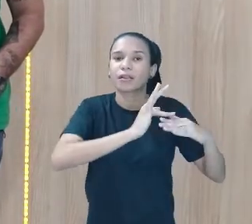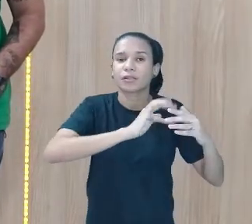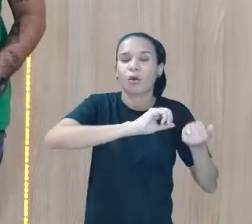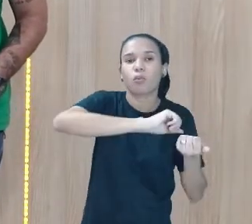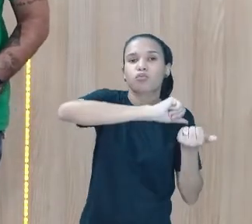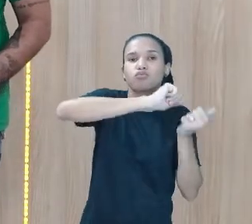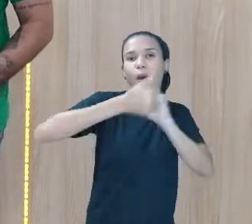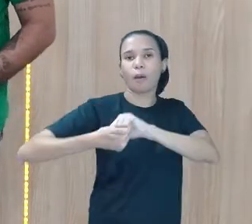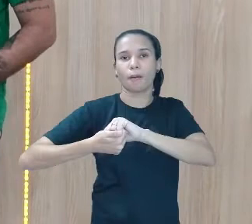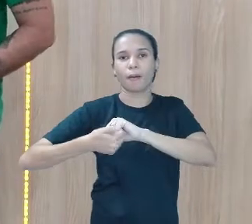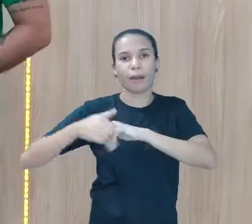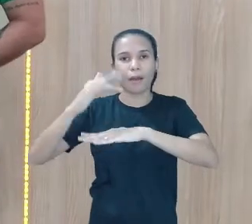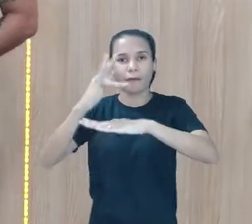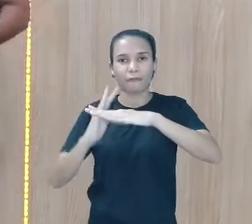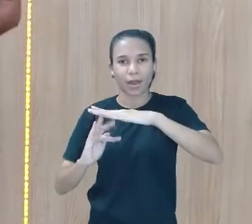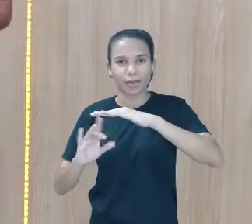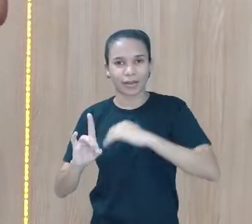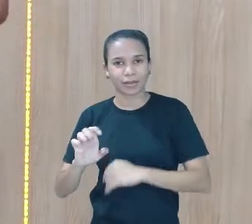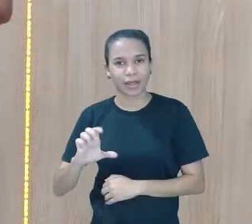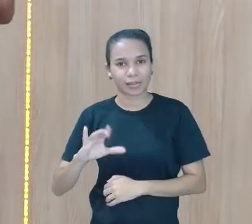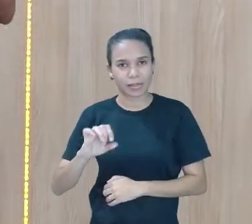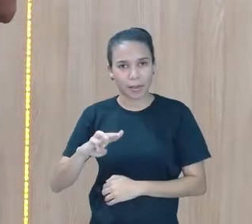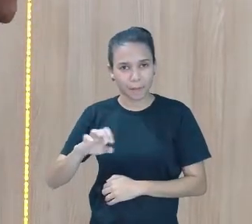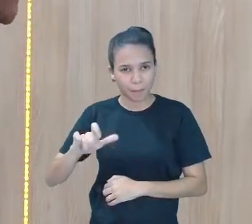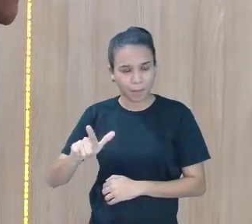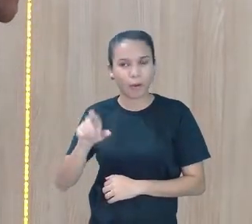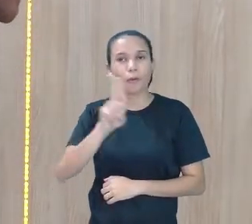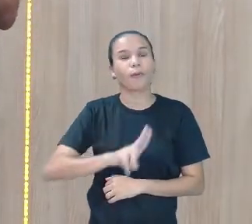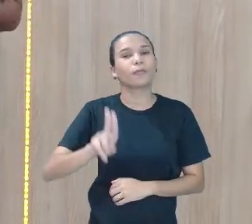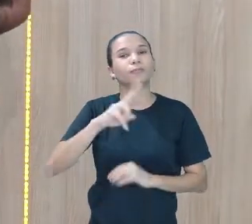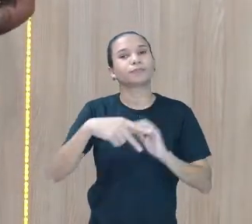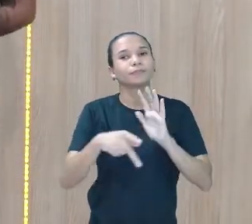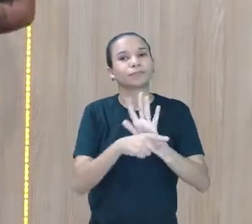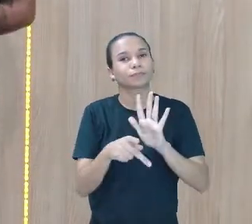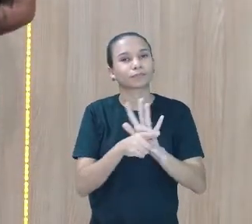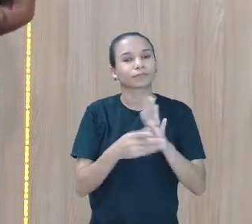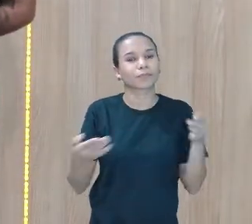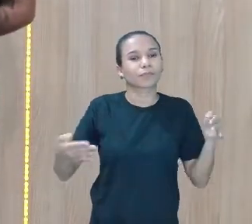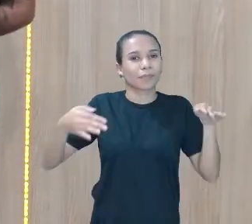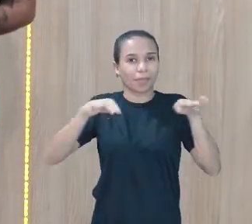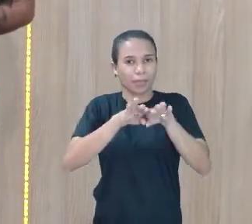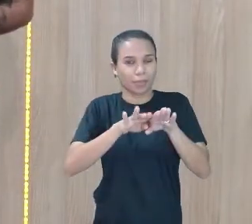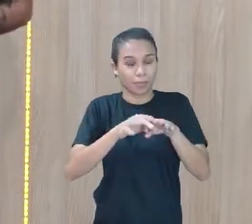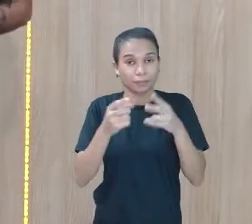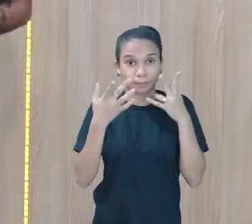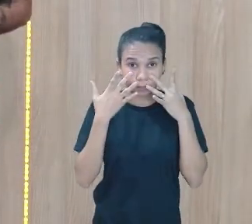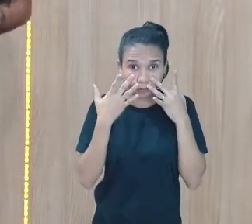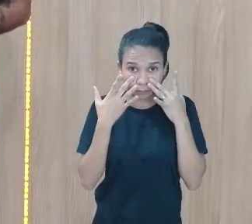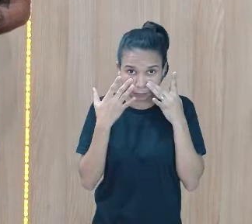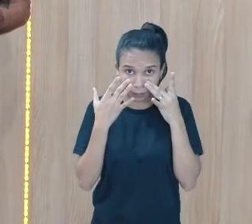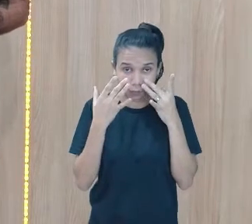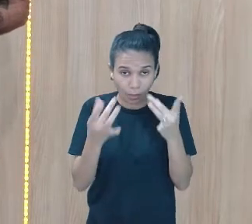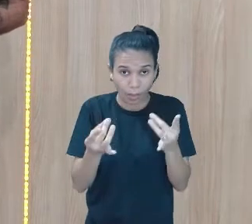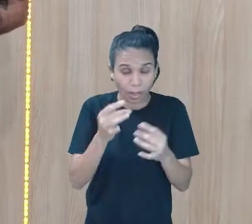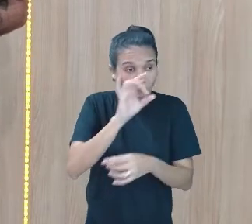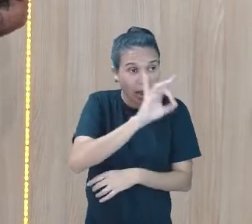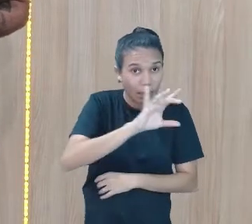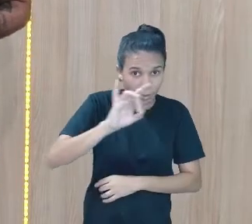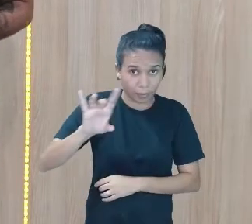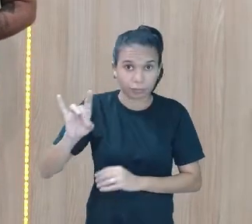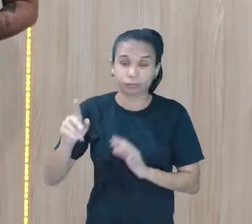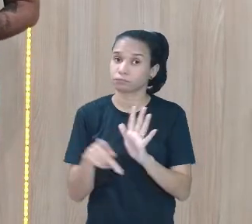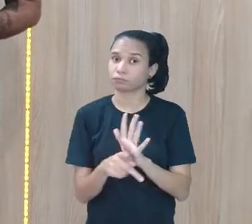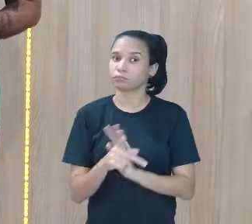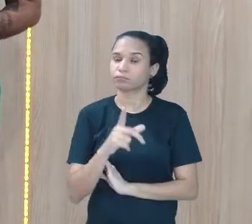frações decimais. E o que a gente vai fazer para isso é usando as frações equivalentes. Presta bem atenção em cada uma das que